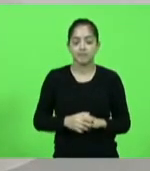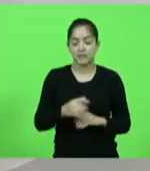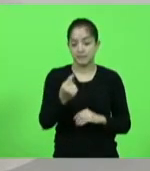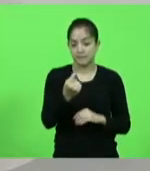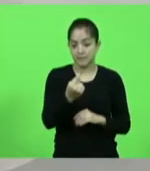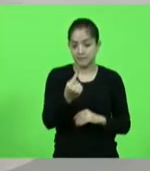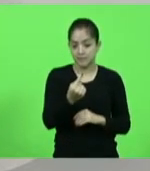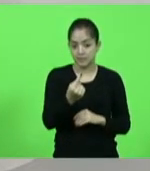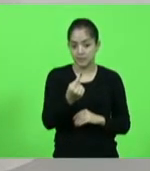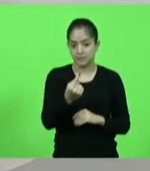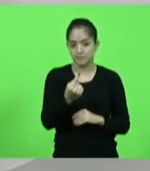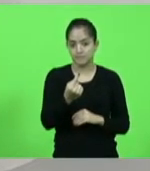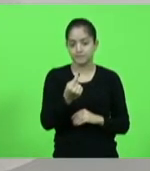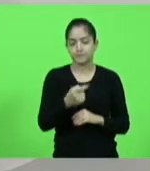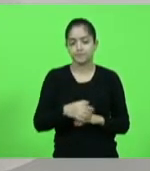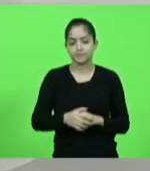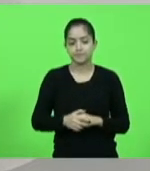delas,